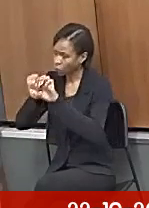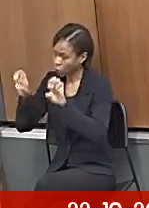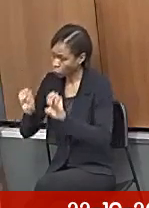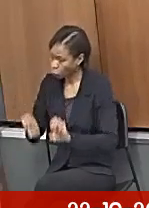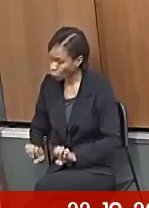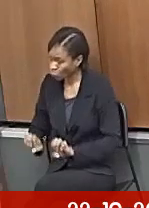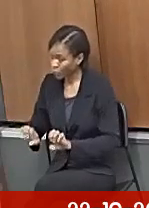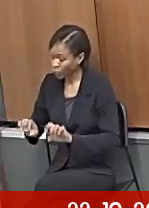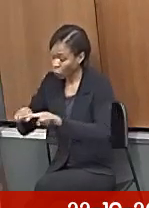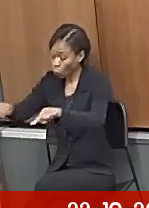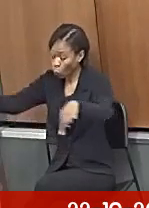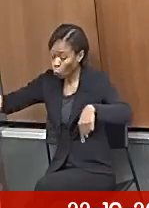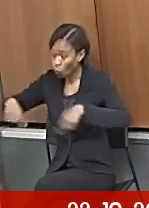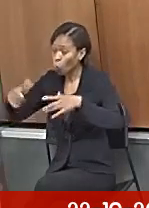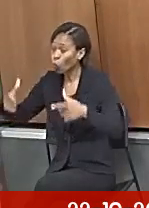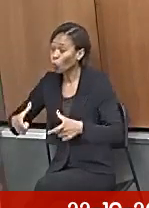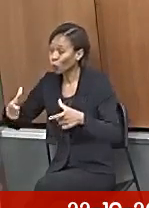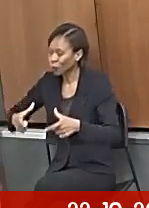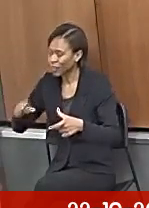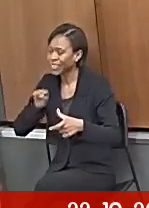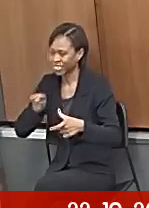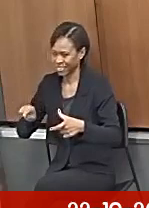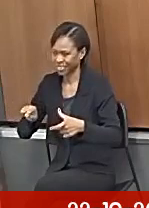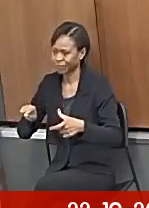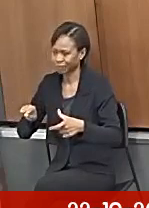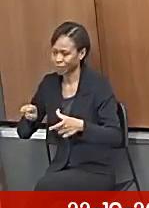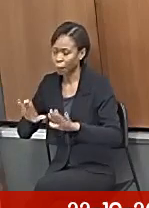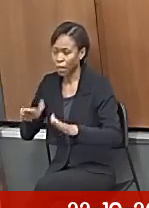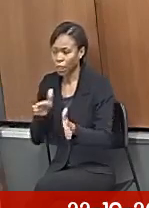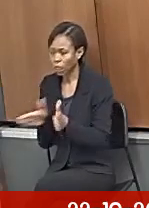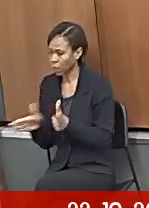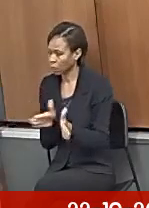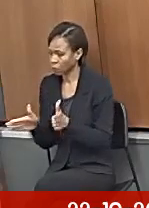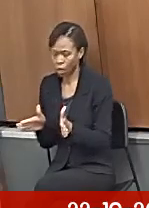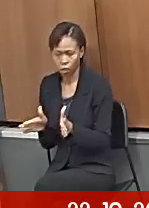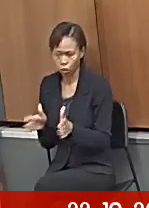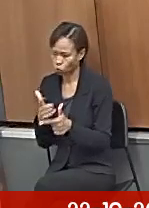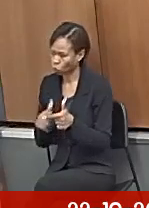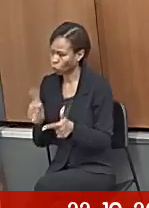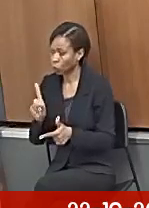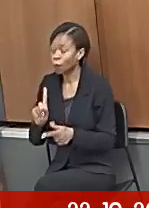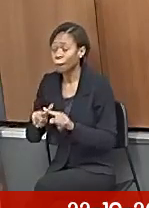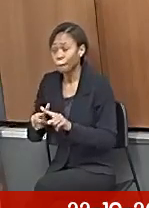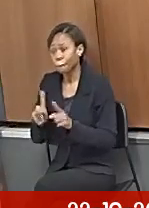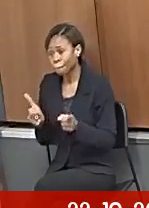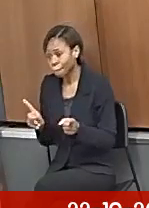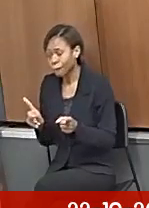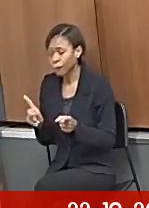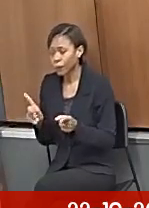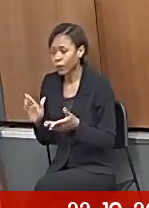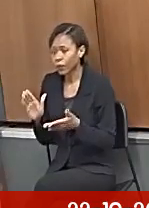pela estrutura física, não de acessibilidade da escola. Mas determinadas